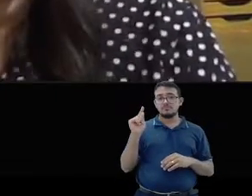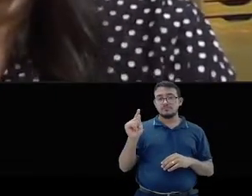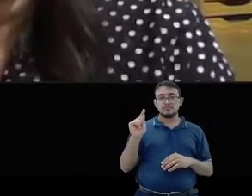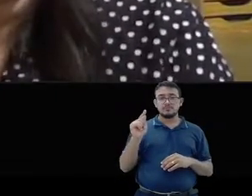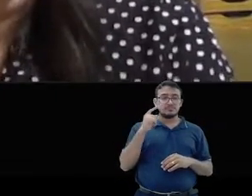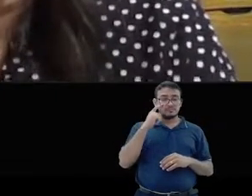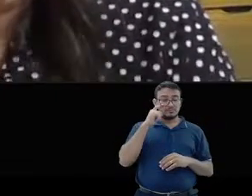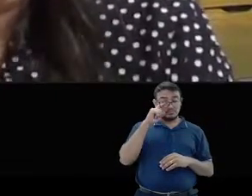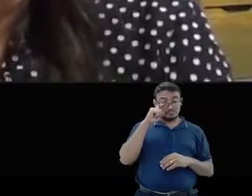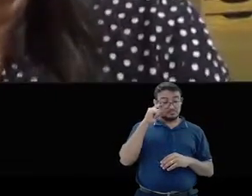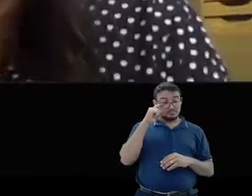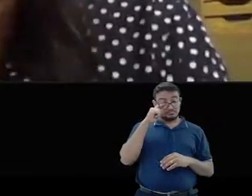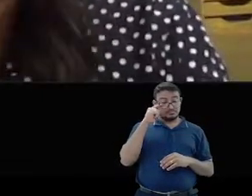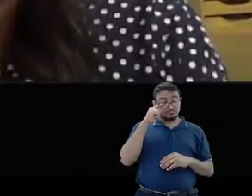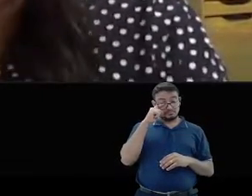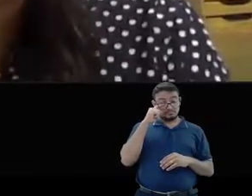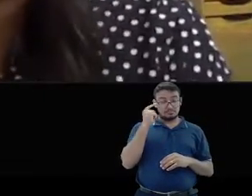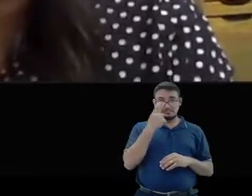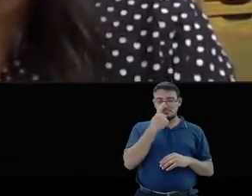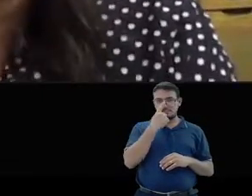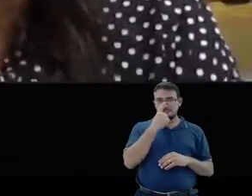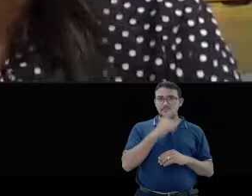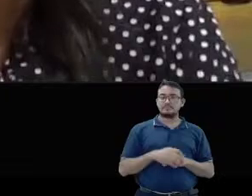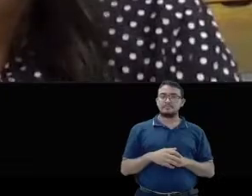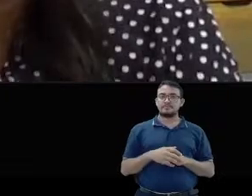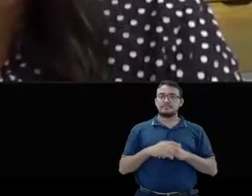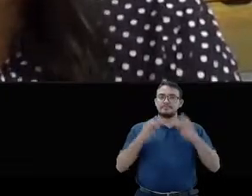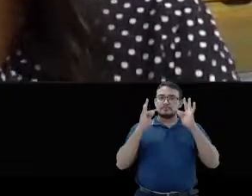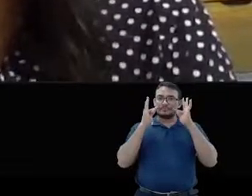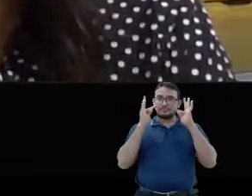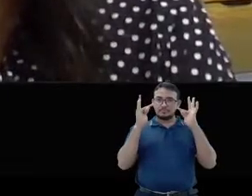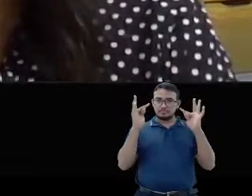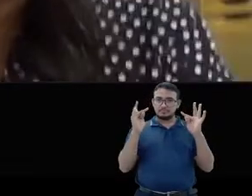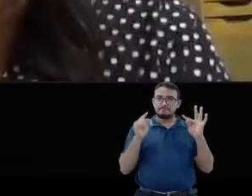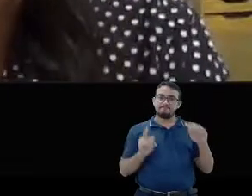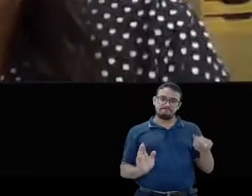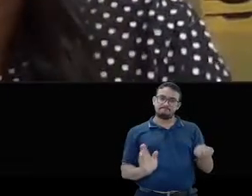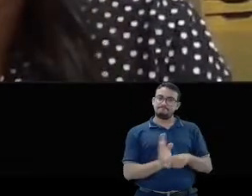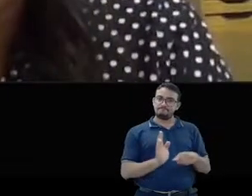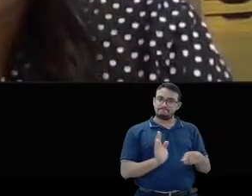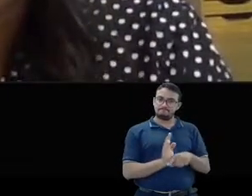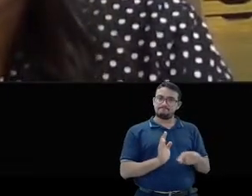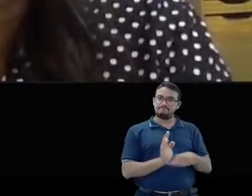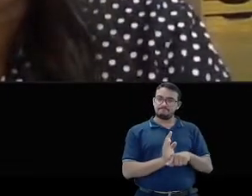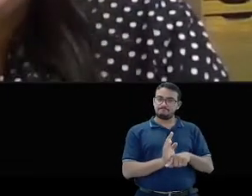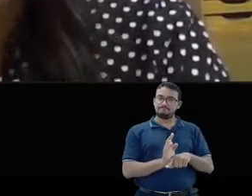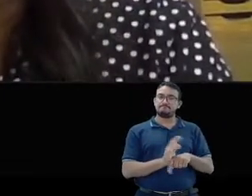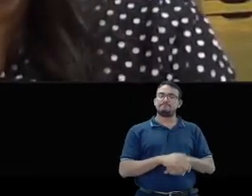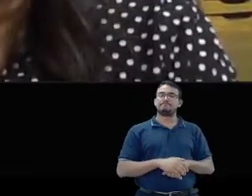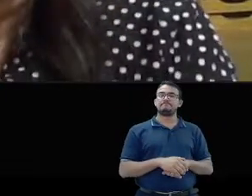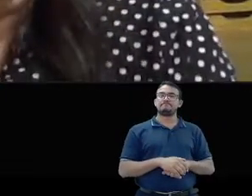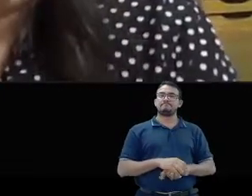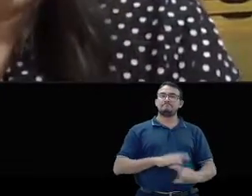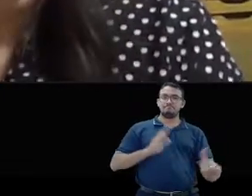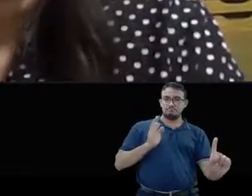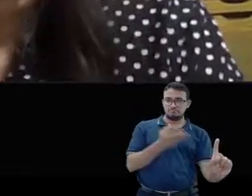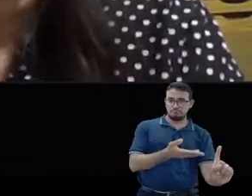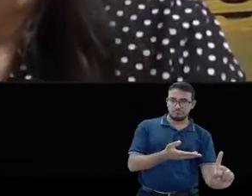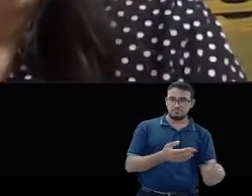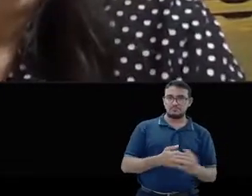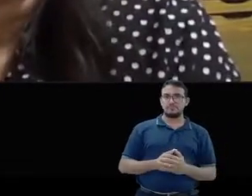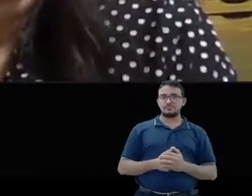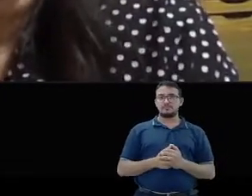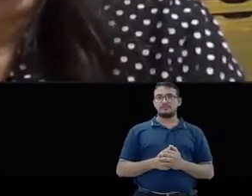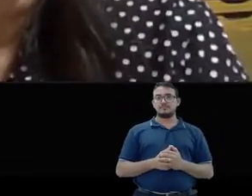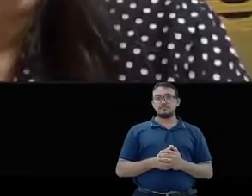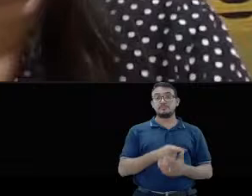essa, que era uma assistente pessoal do reclamado, que foi falado por ela, é que entregava